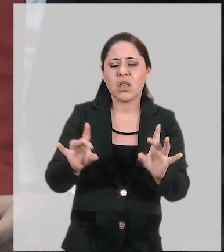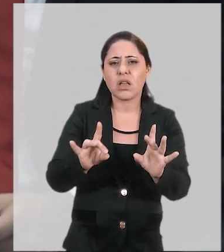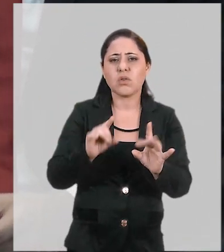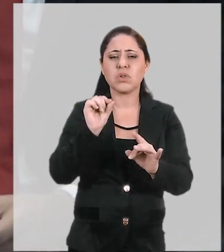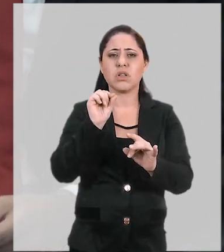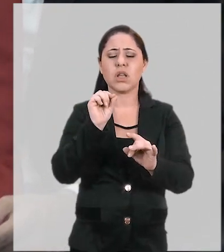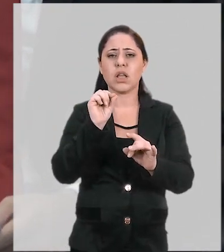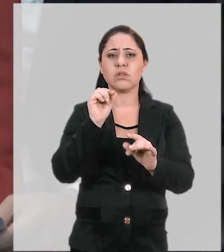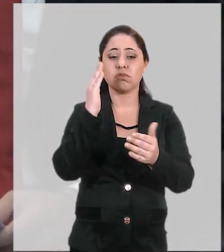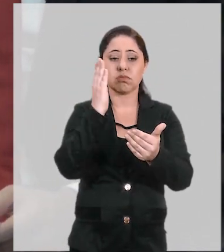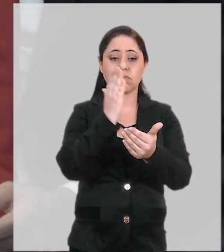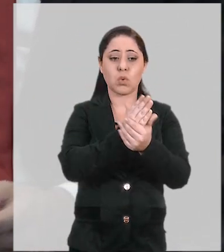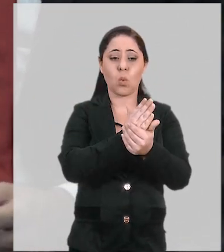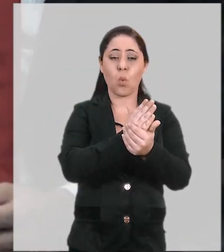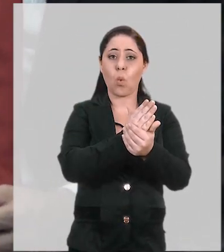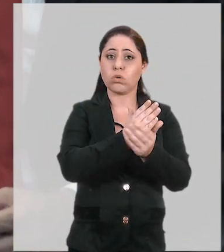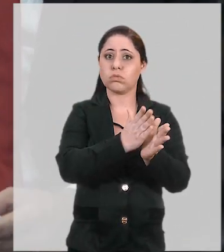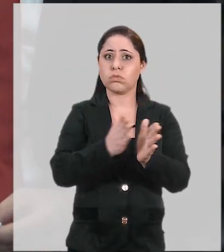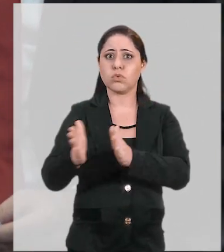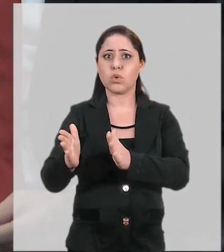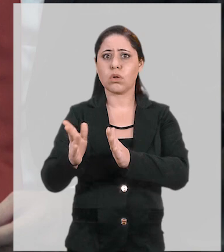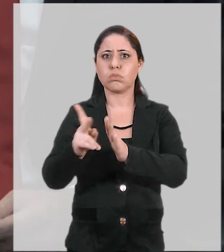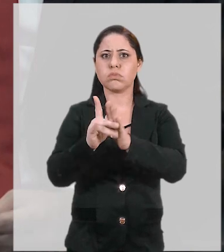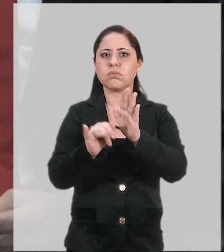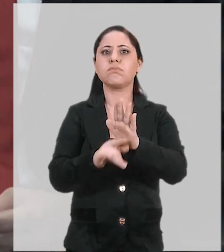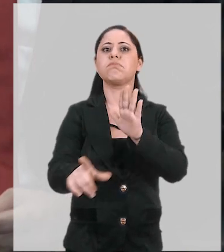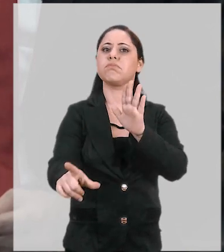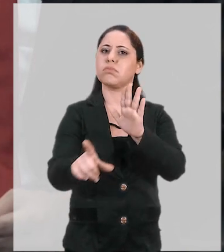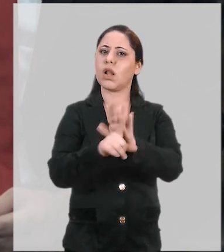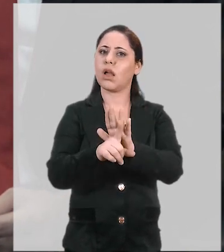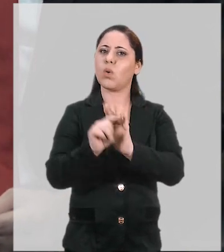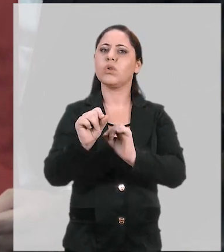do andamento de um projeto de lei. Mas uma coisa que o senhor disse chamou muita